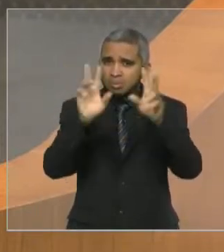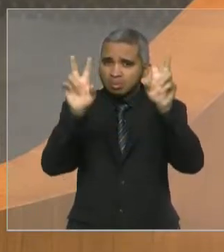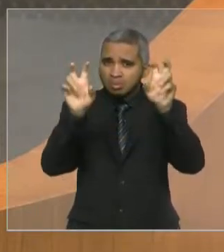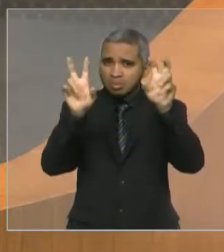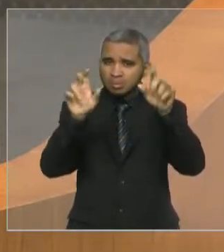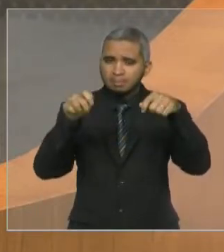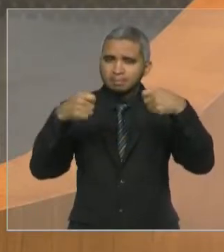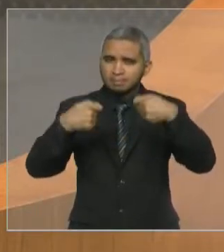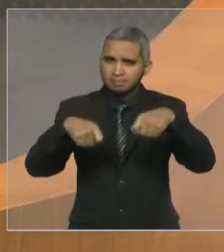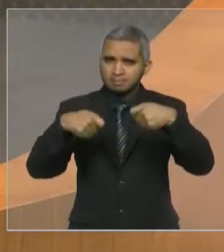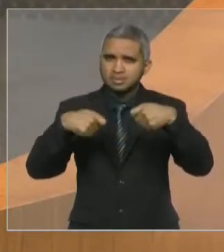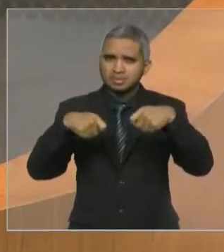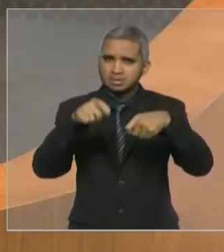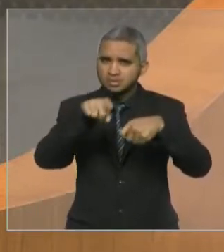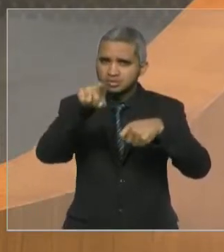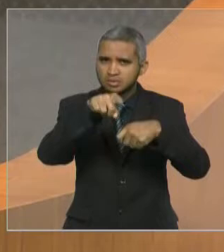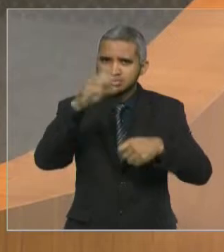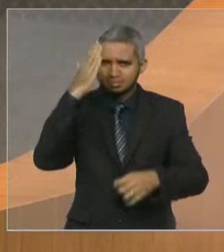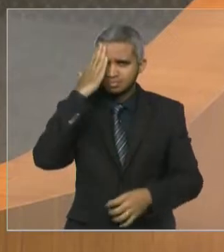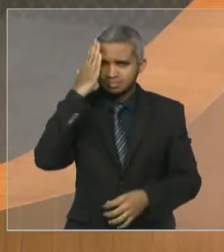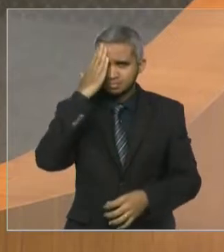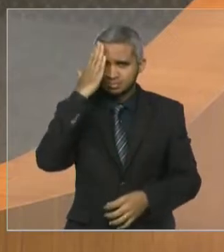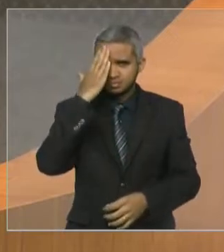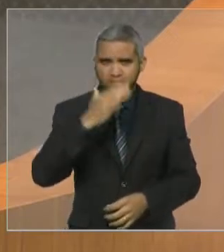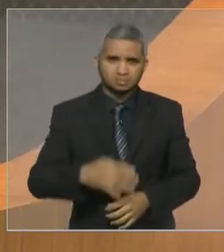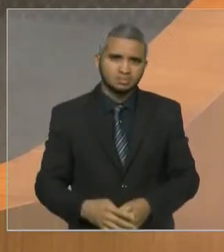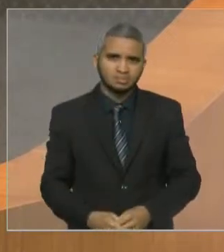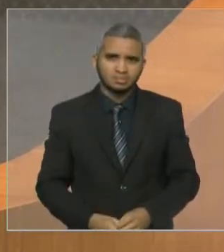levado ao conhecimento de vocês.